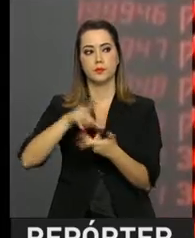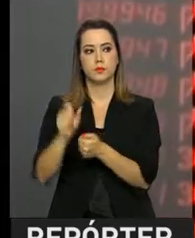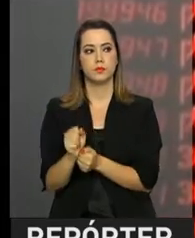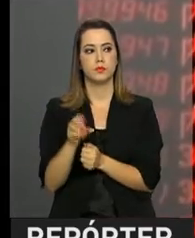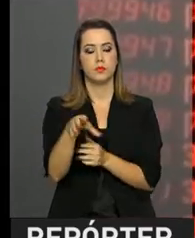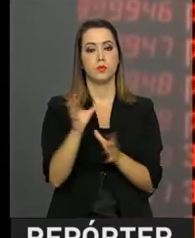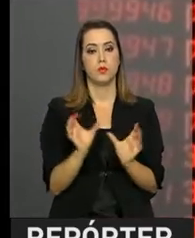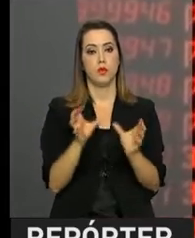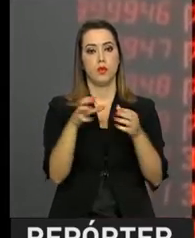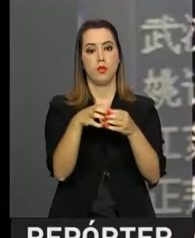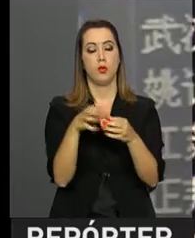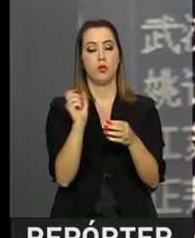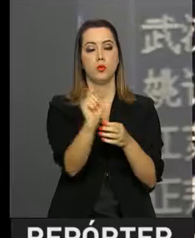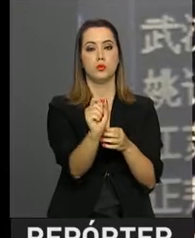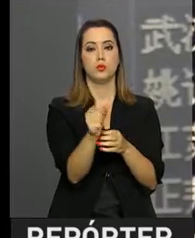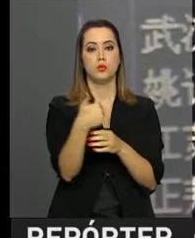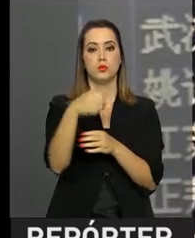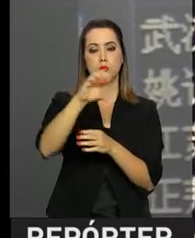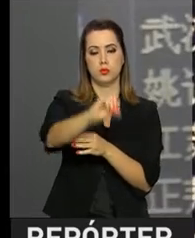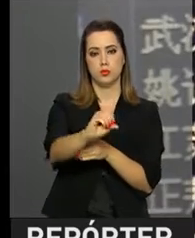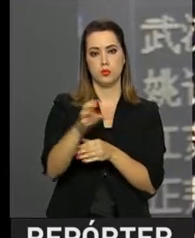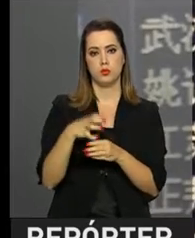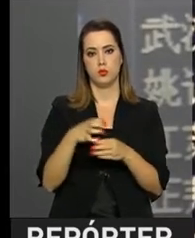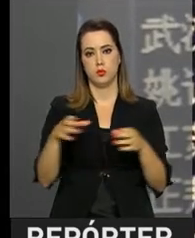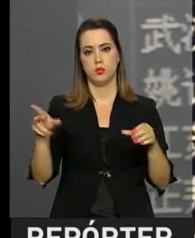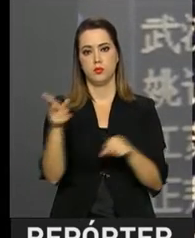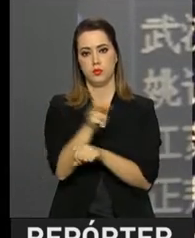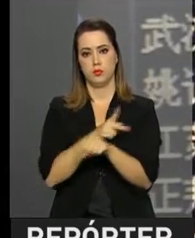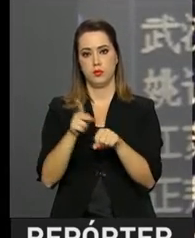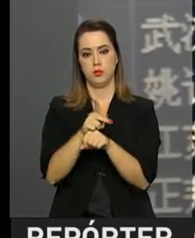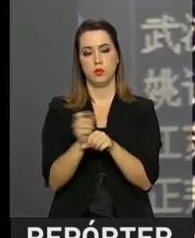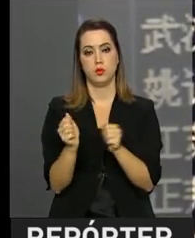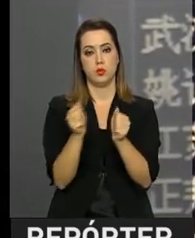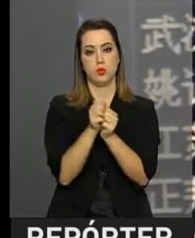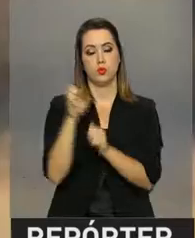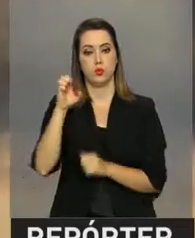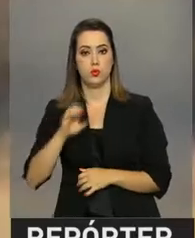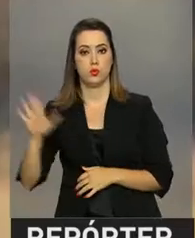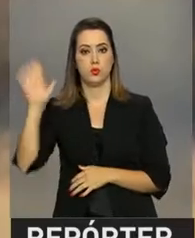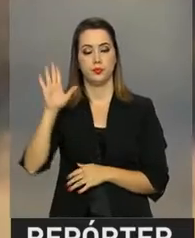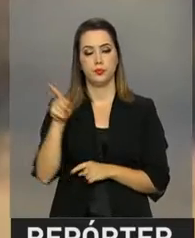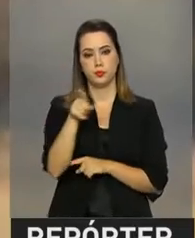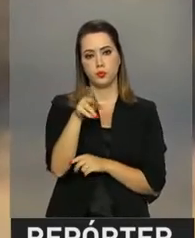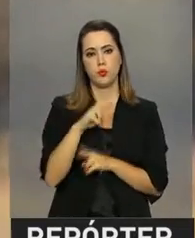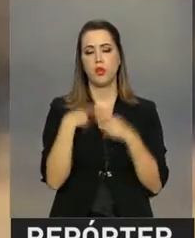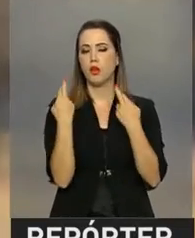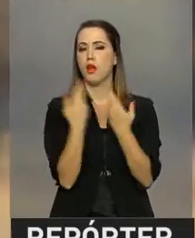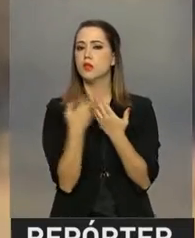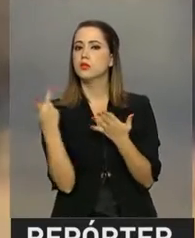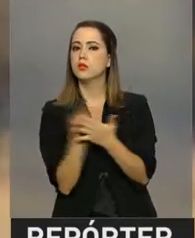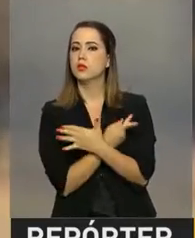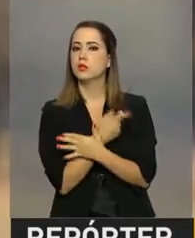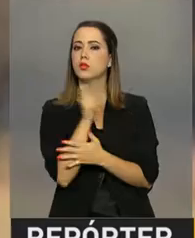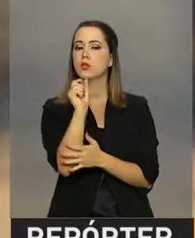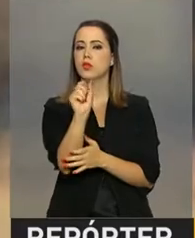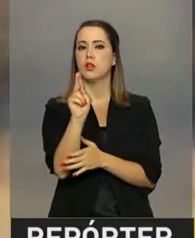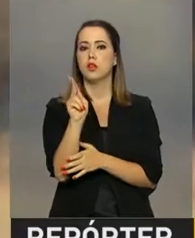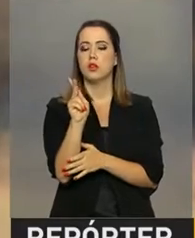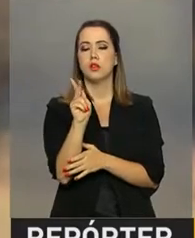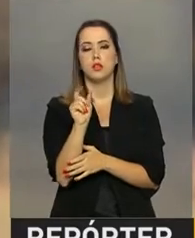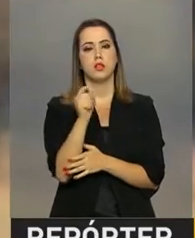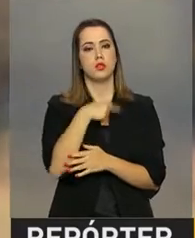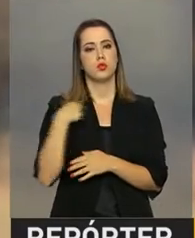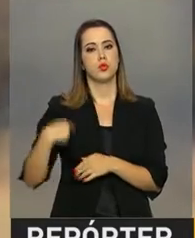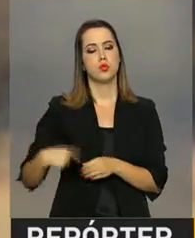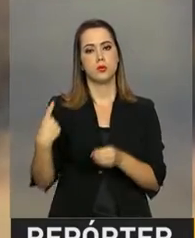grupo reúne as 19 maiores economias do mundo, mais a União Europeia. A reunião acontece na cidade de Hangzhou, na